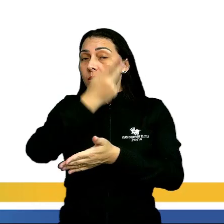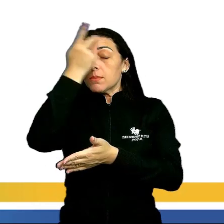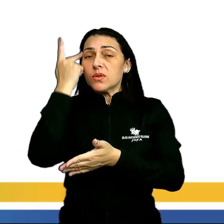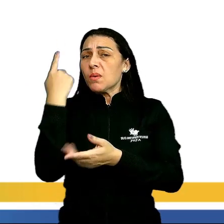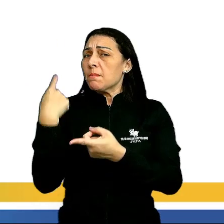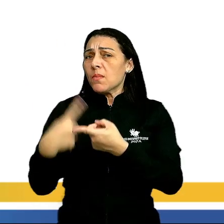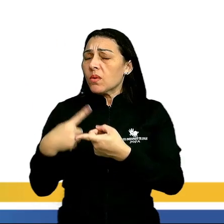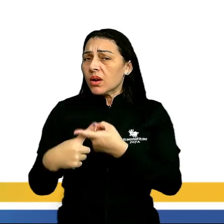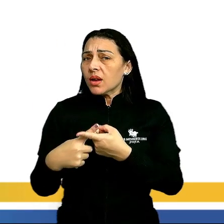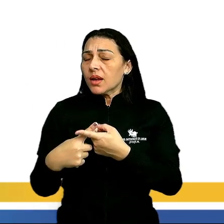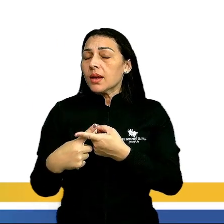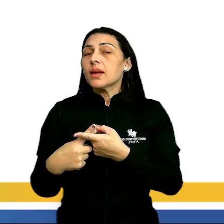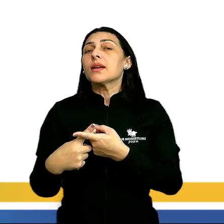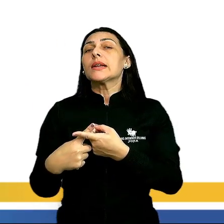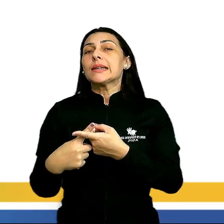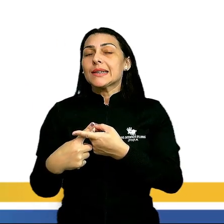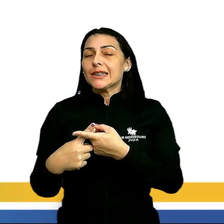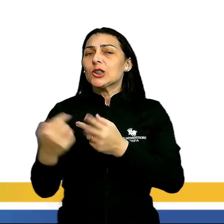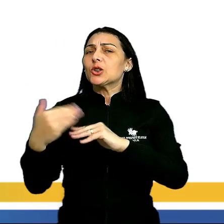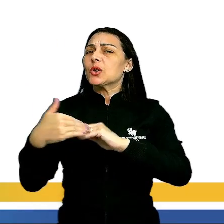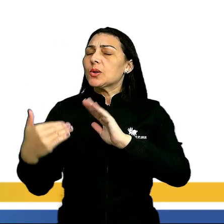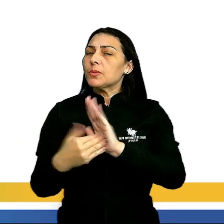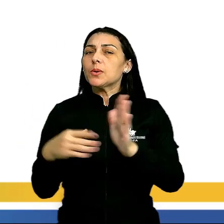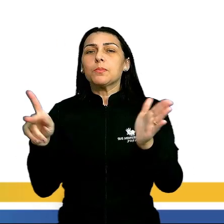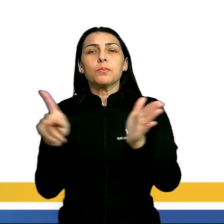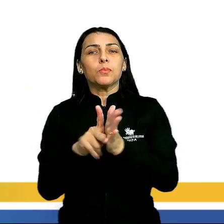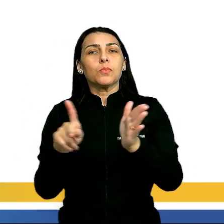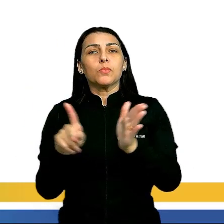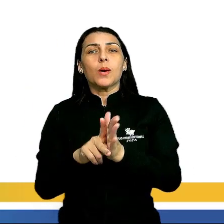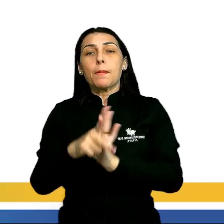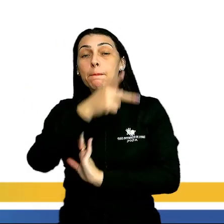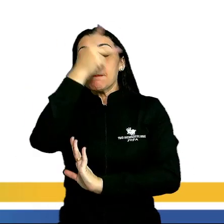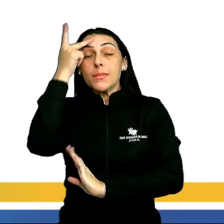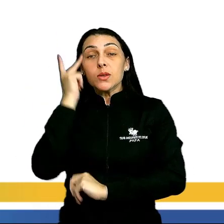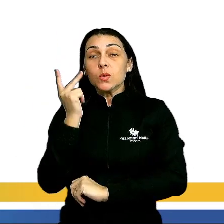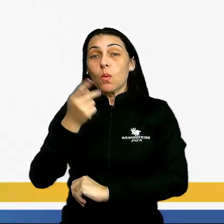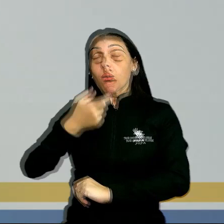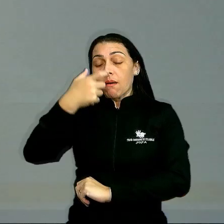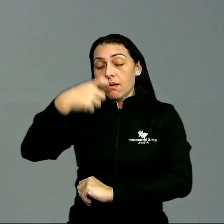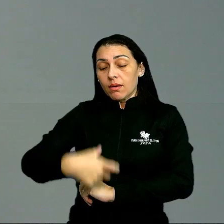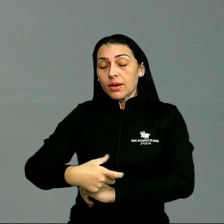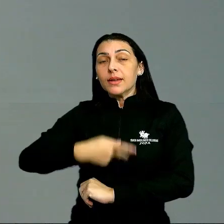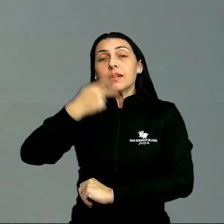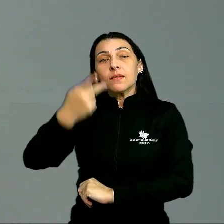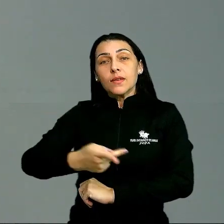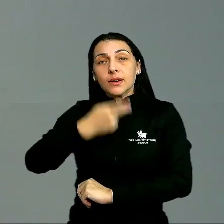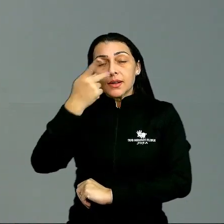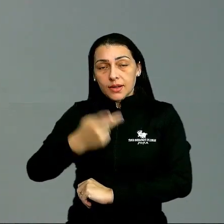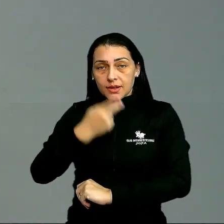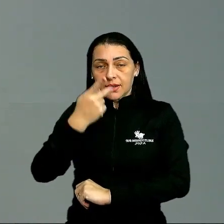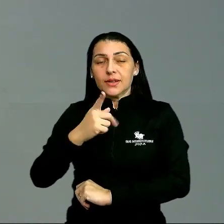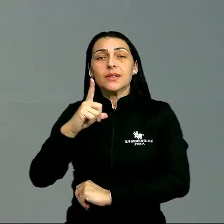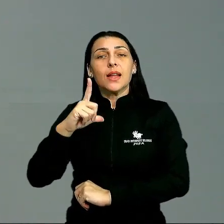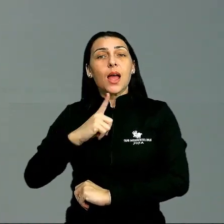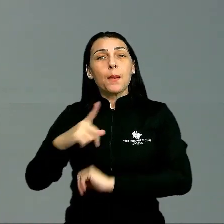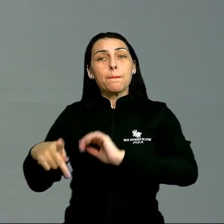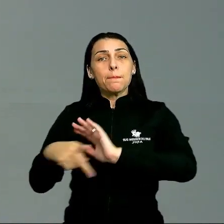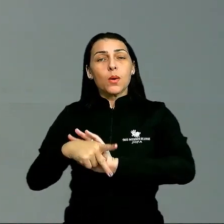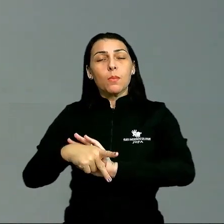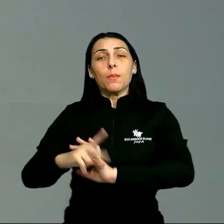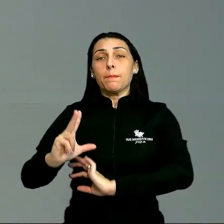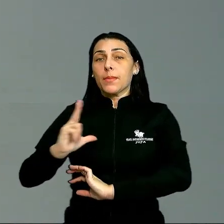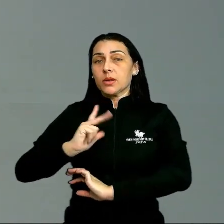quê, professora? Porque ele está totalmente voltado para o emissor. Ele tem um caráter extremamente